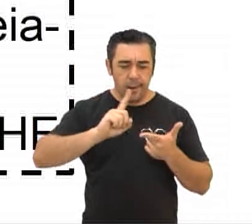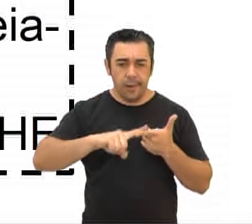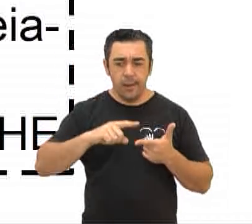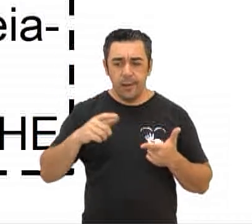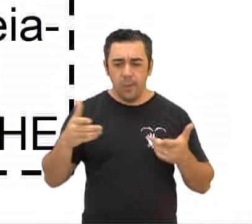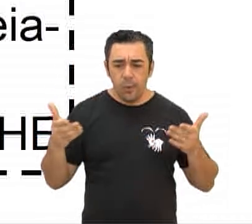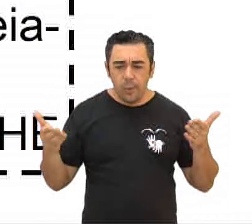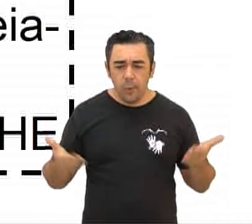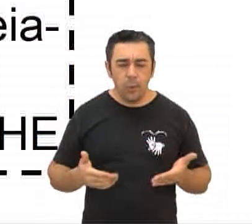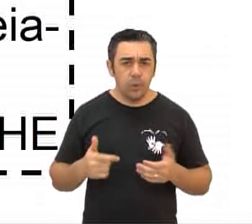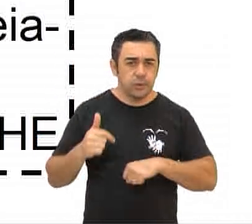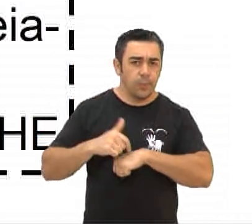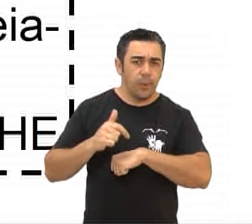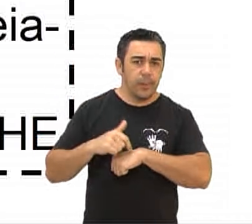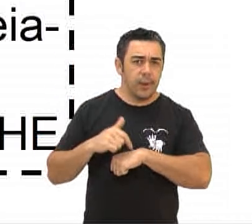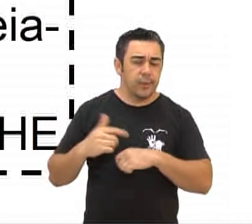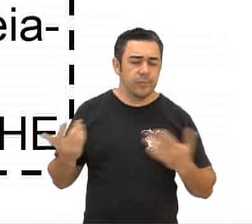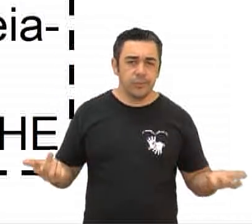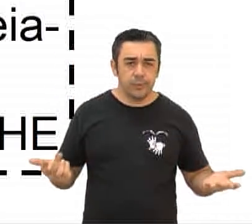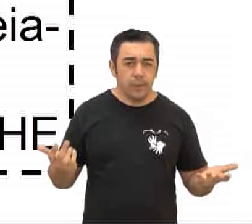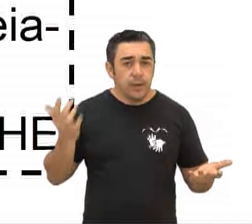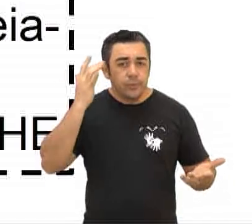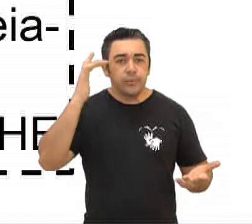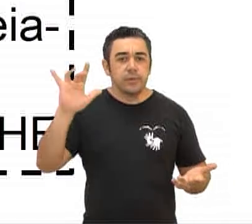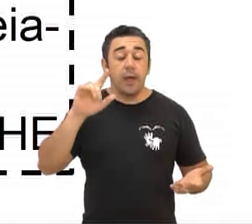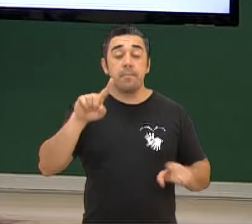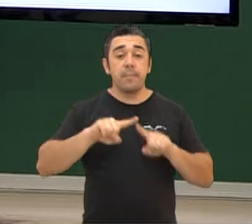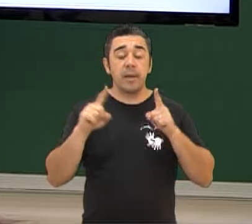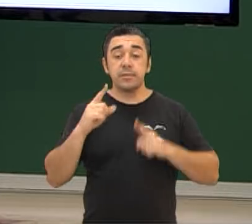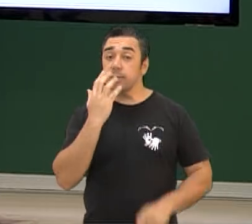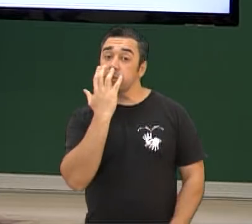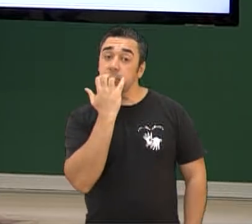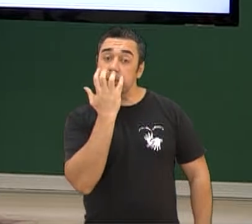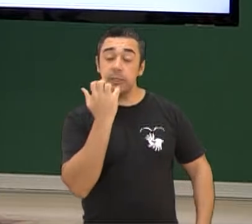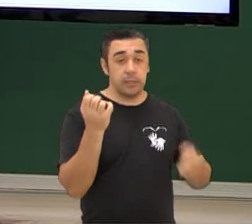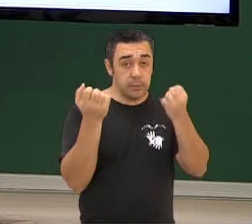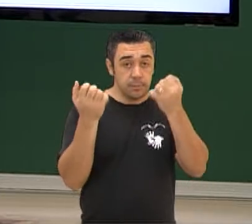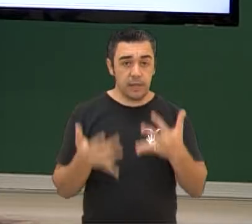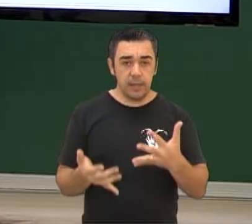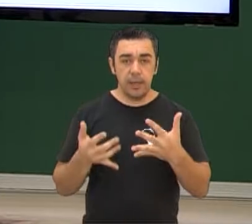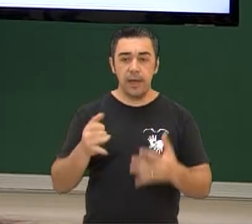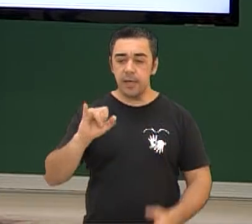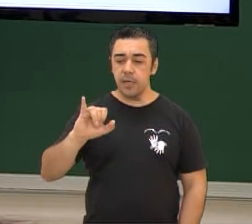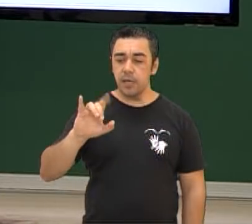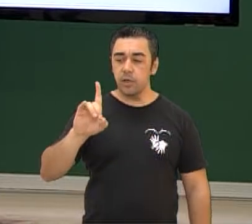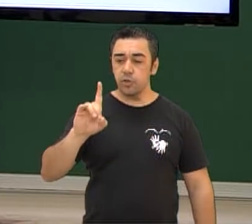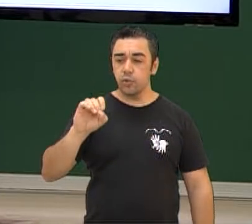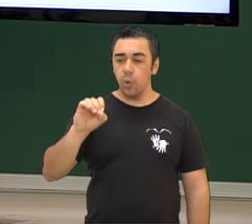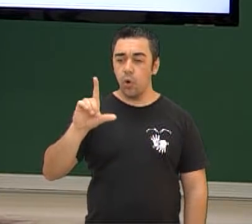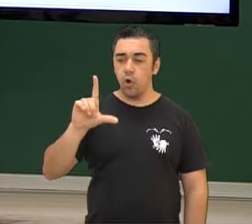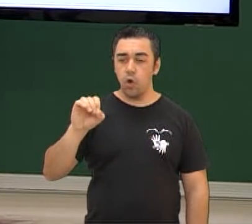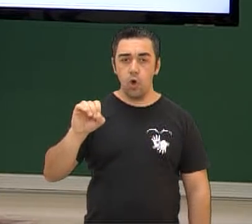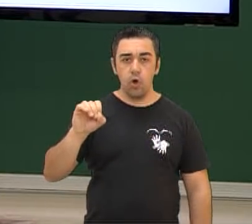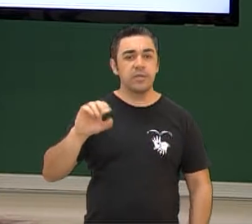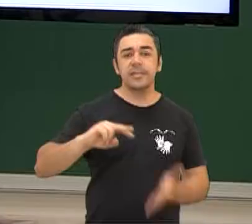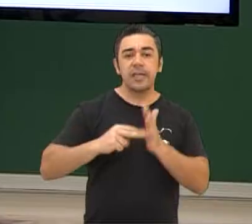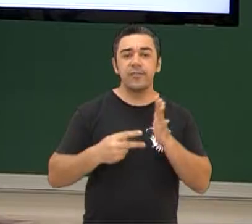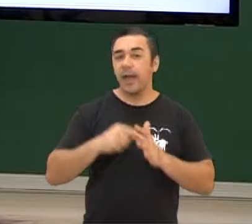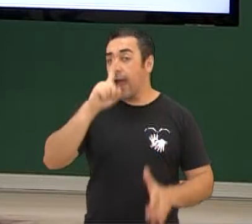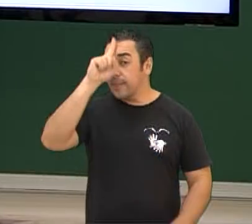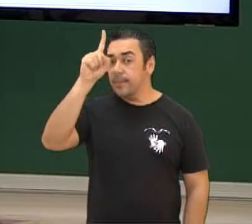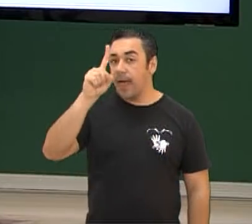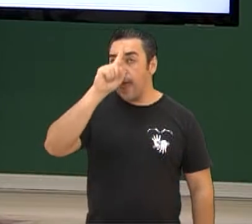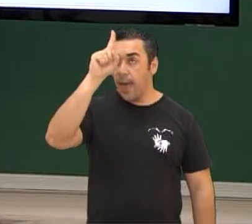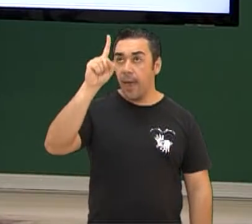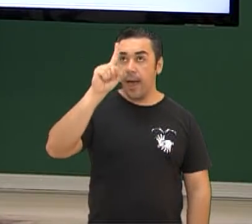do aluno do ensino médio hoje em dia, mas quando Nietzsche fala de ídolo, ele está falando das ideias, ou então dos ideais, das ideias,